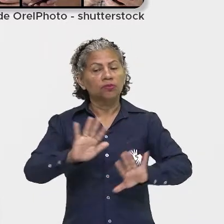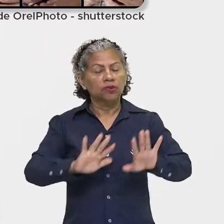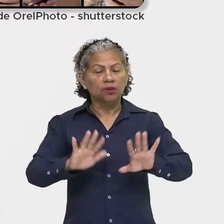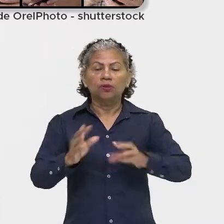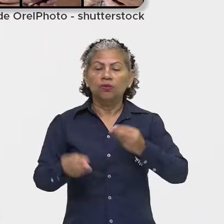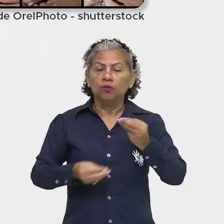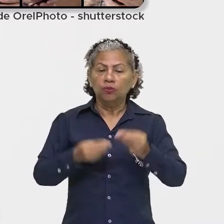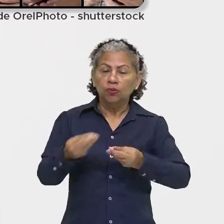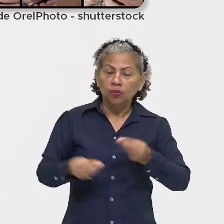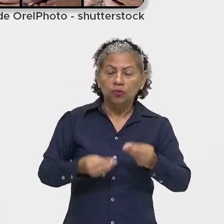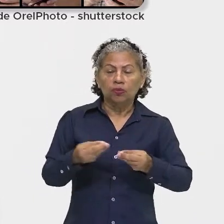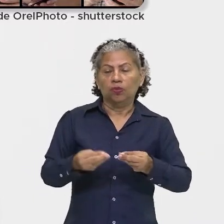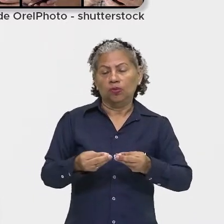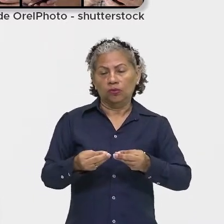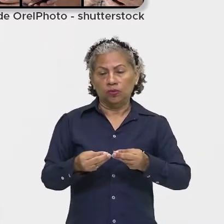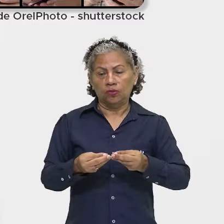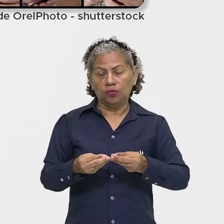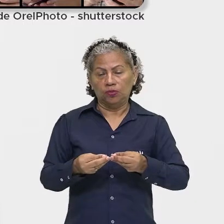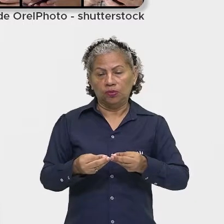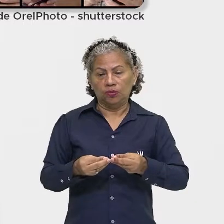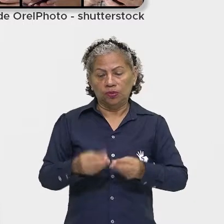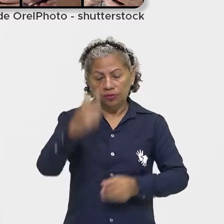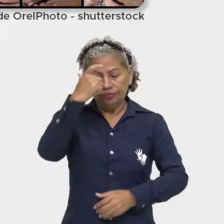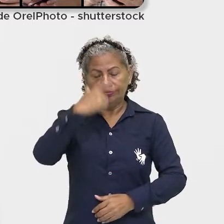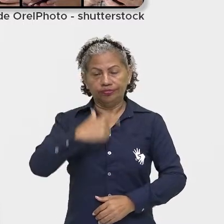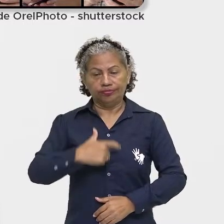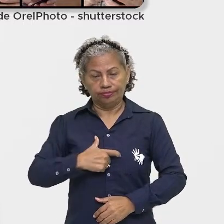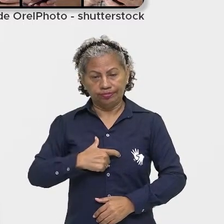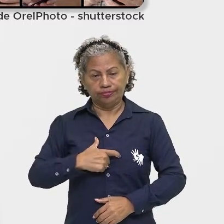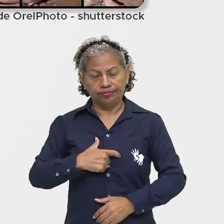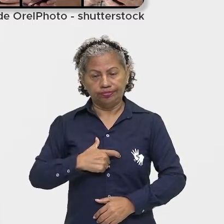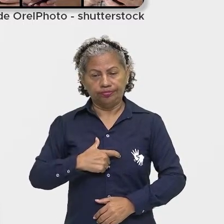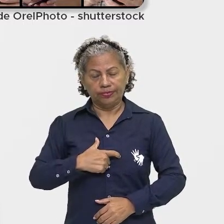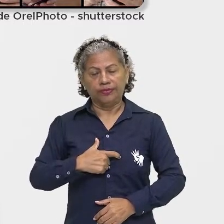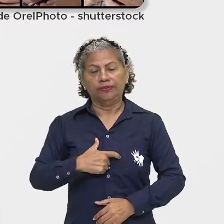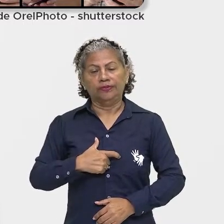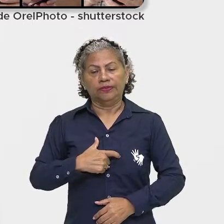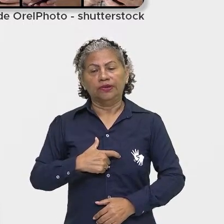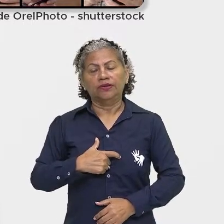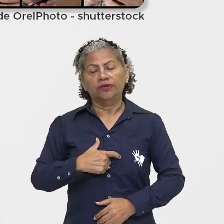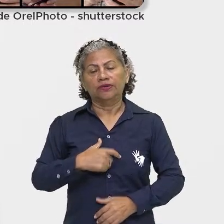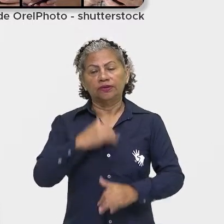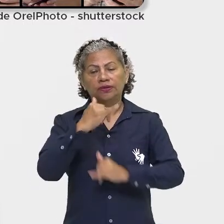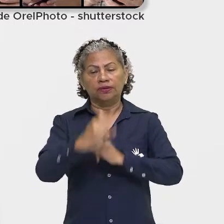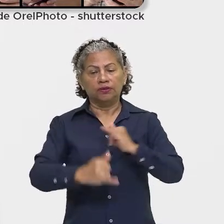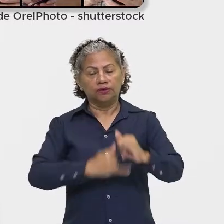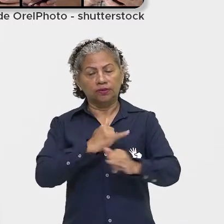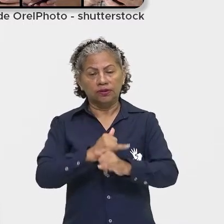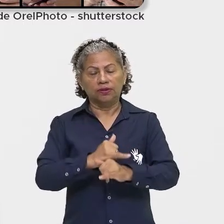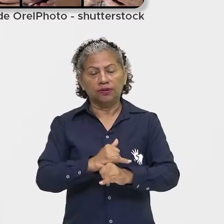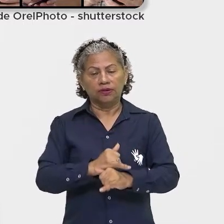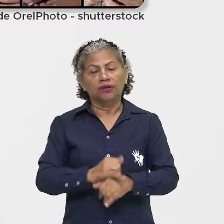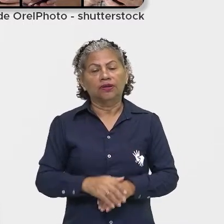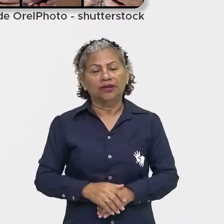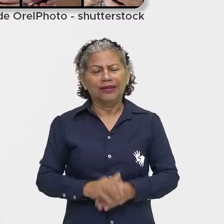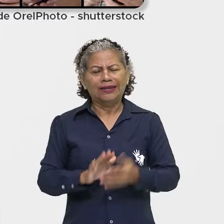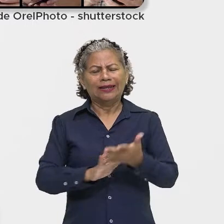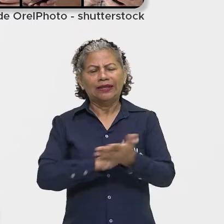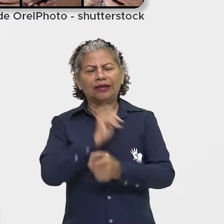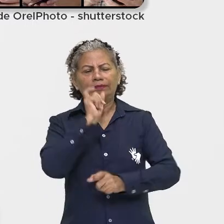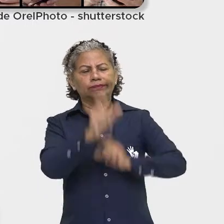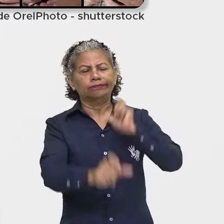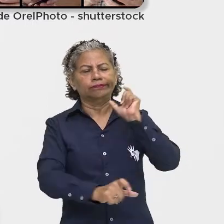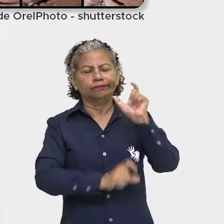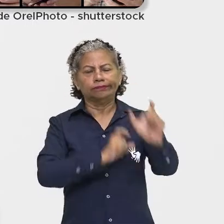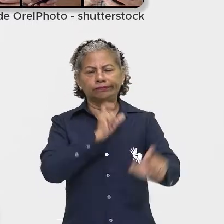nós agimos dentro desse meio de comunicação, tá? Para não ofender, difamar e